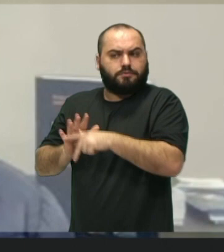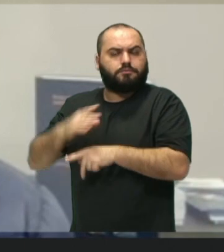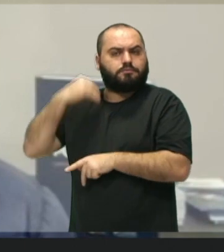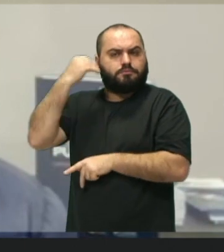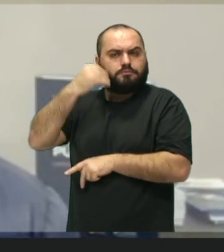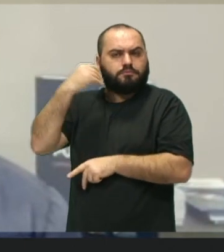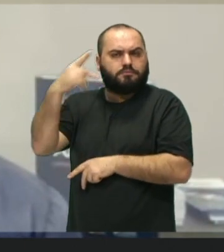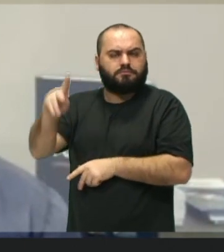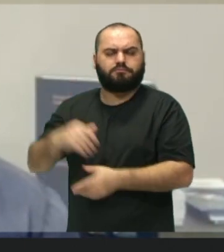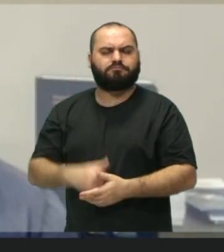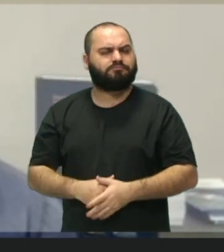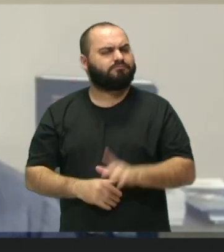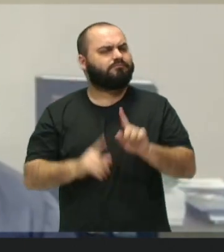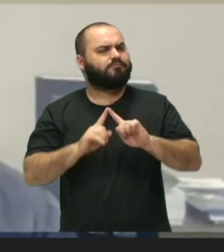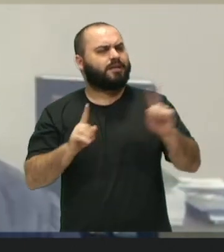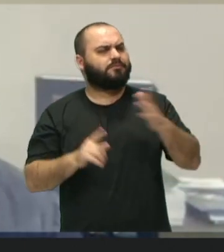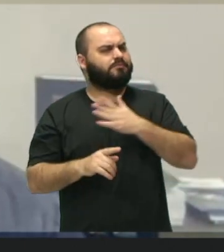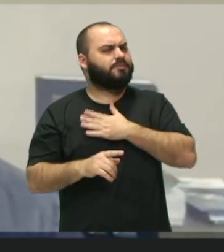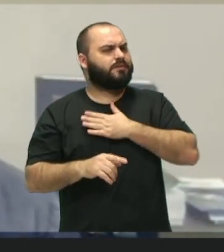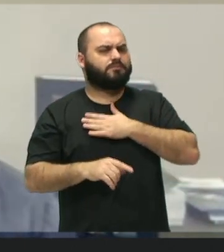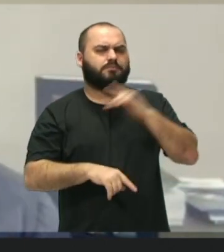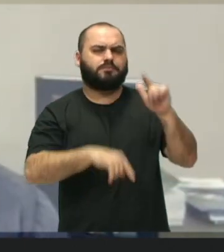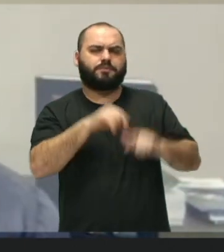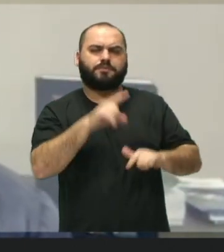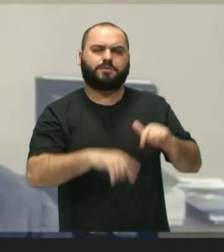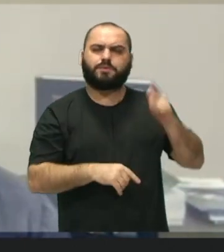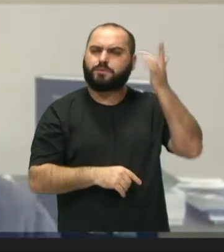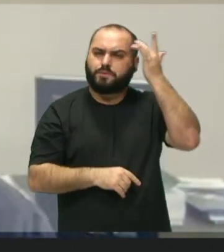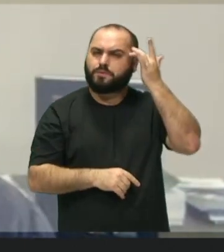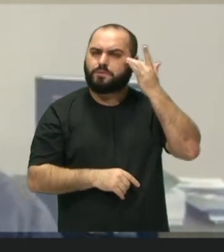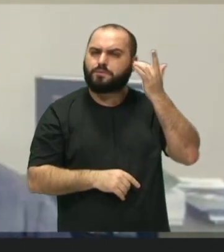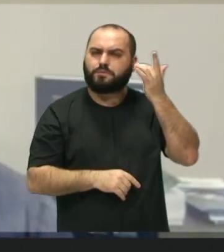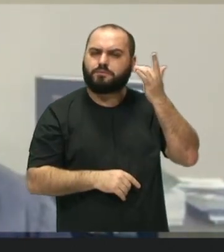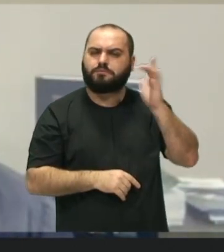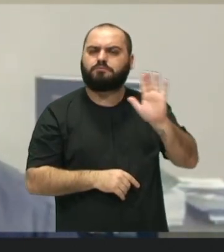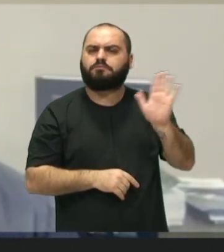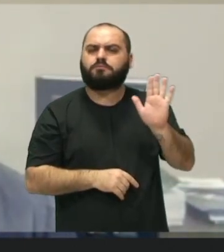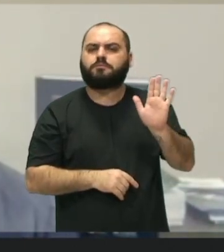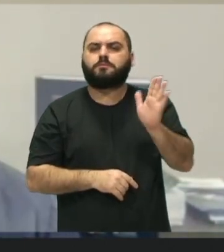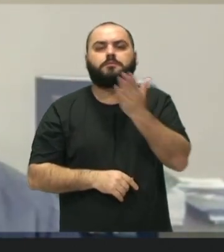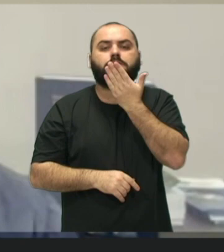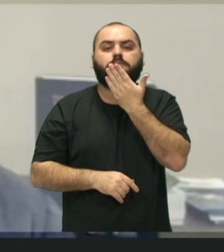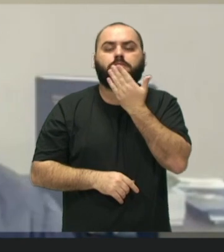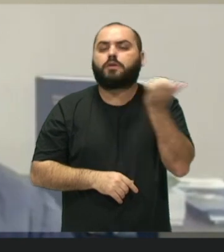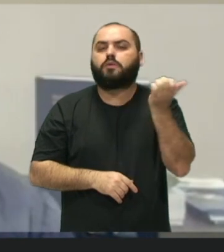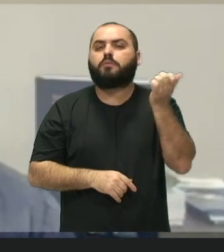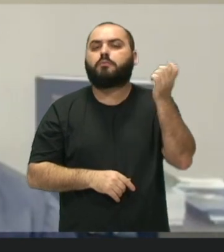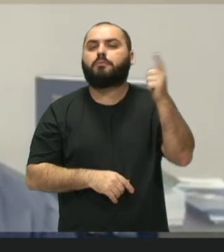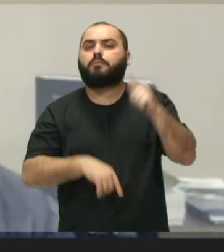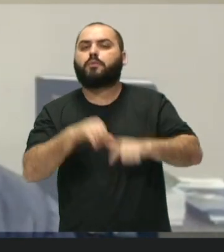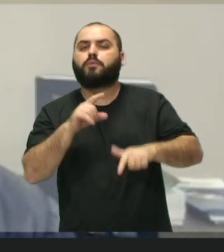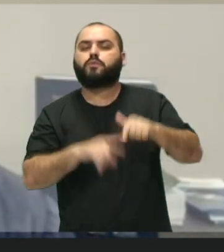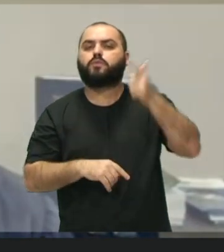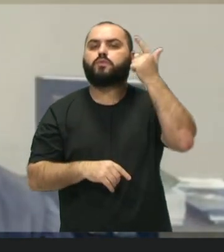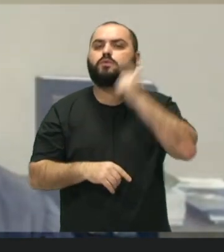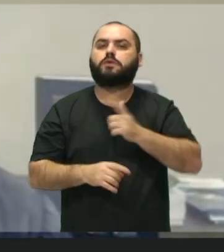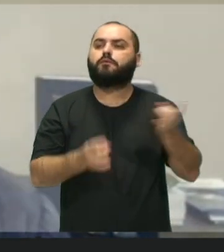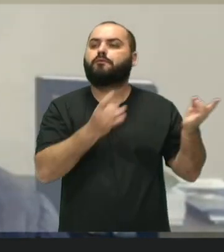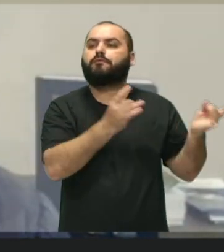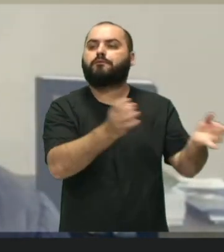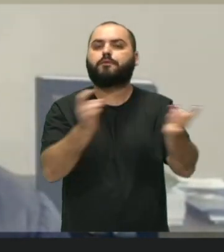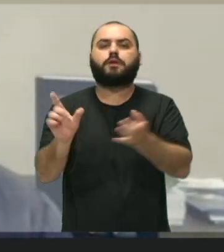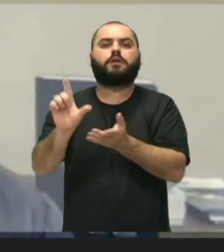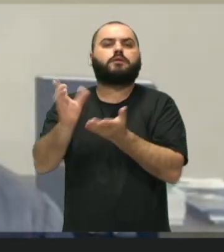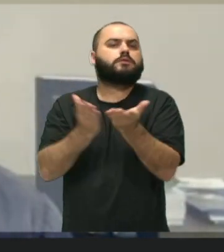Mas, Samuel, o meu ramo de atividade tem produtos que eu acho que eu não consigo atender. Qual é o melhor produto que você tem para vender por licitação?